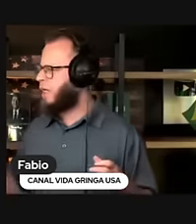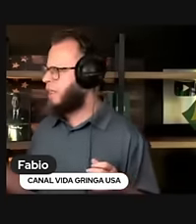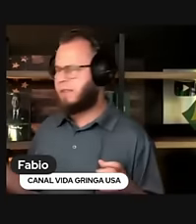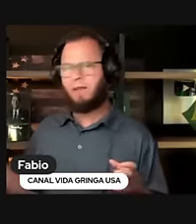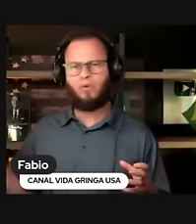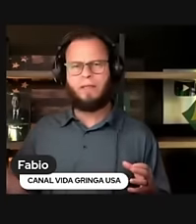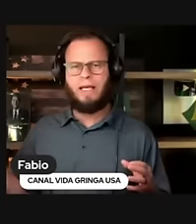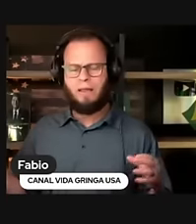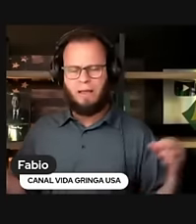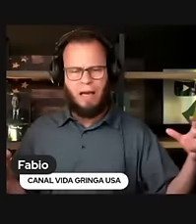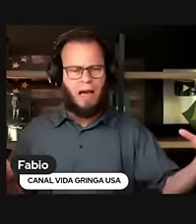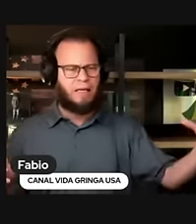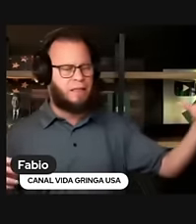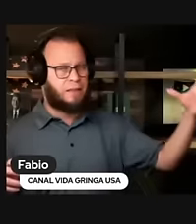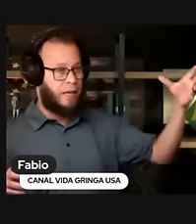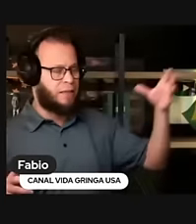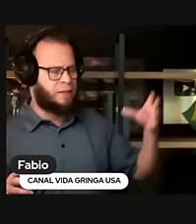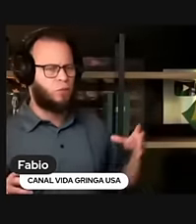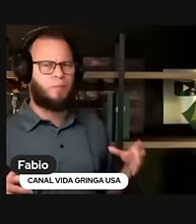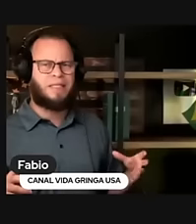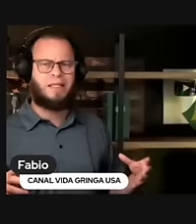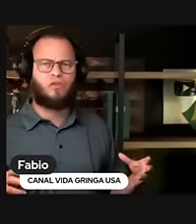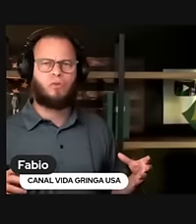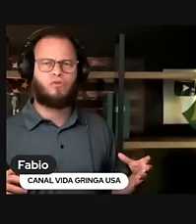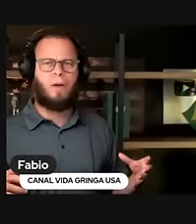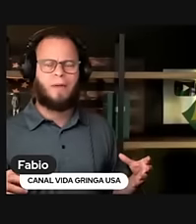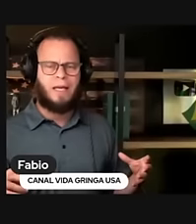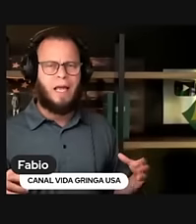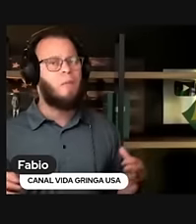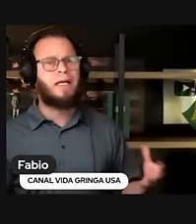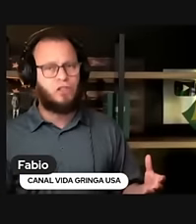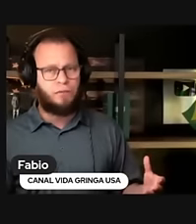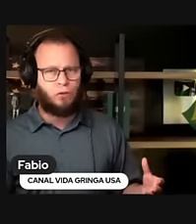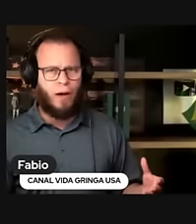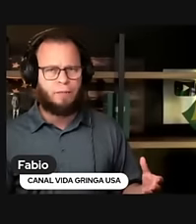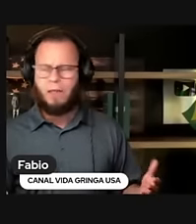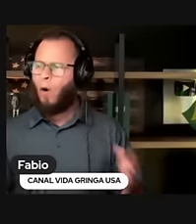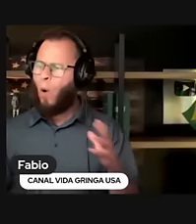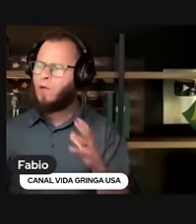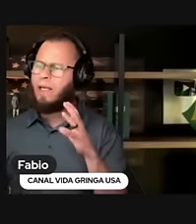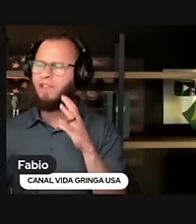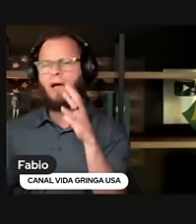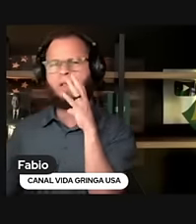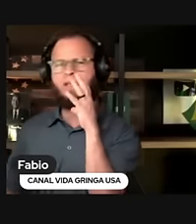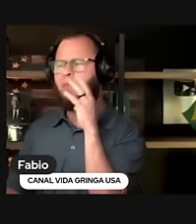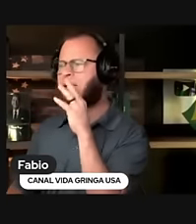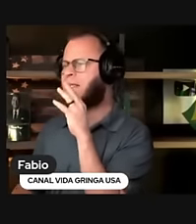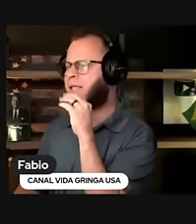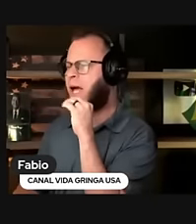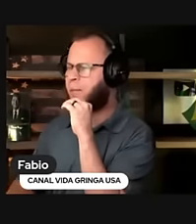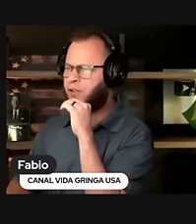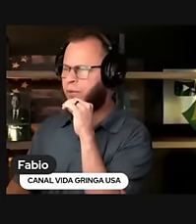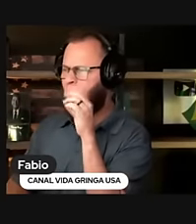a eleição do milei a reeleição do presidente do trump é uma grande vitória olha o que eles falam aqui vamos